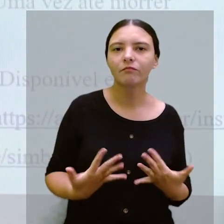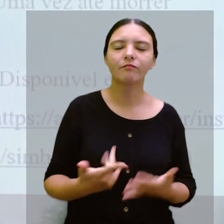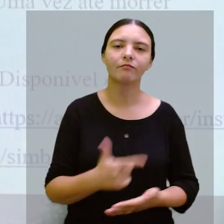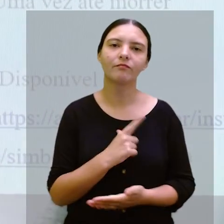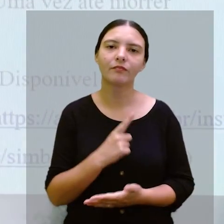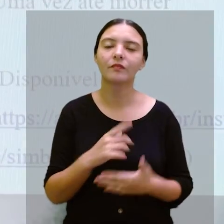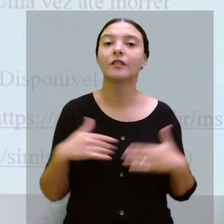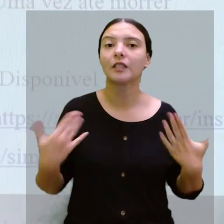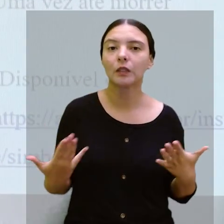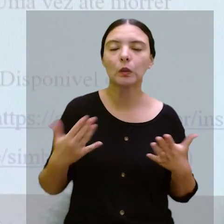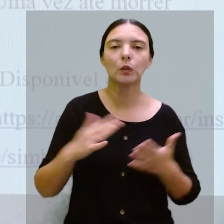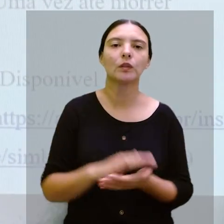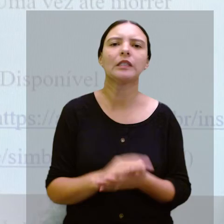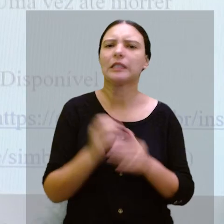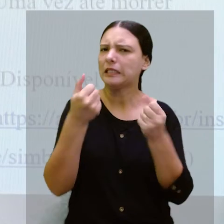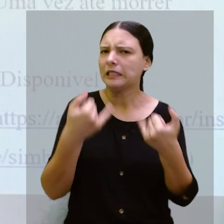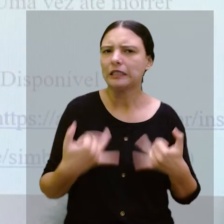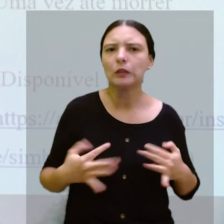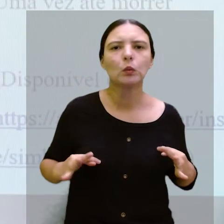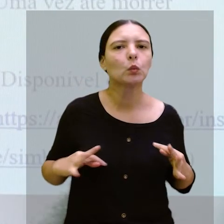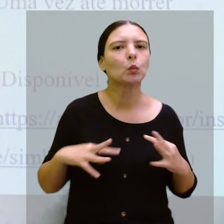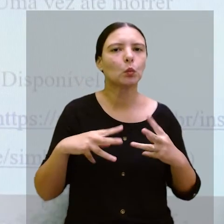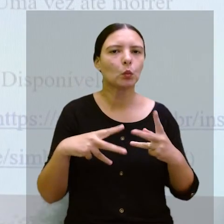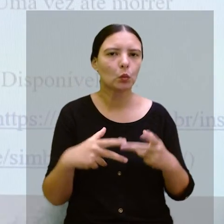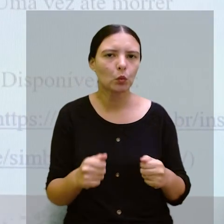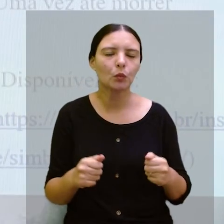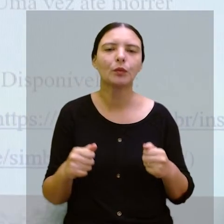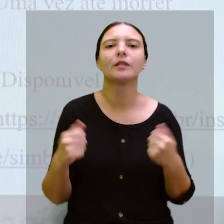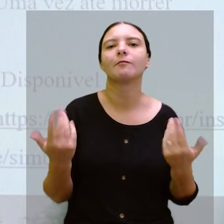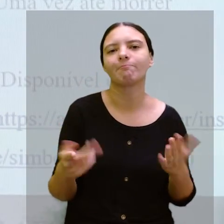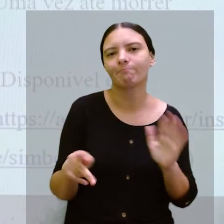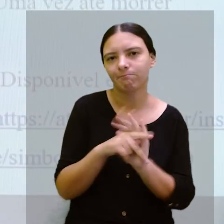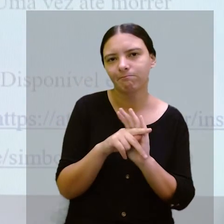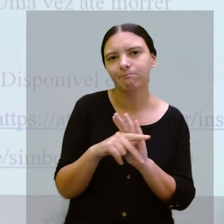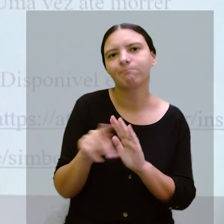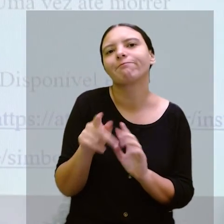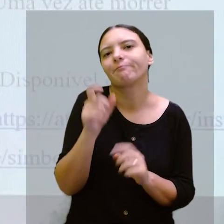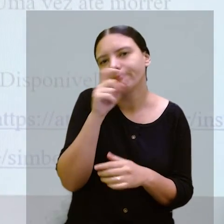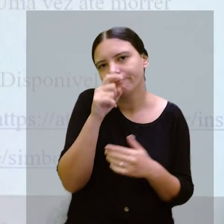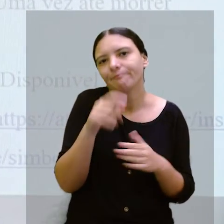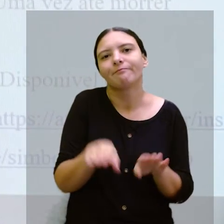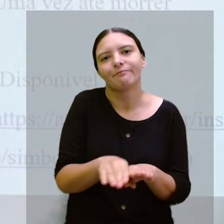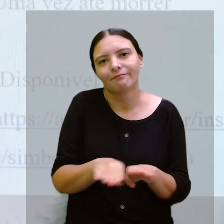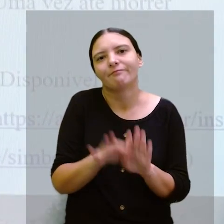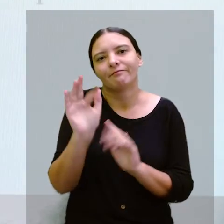isso. Então, todas essas explicações são, em alguma medida, ficcionais também.